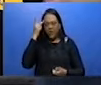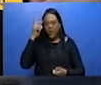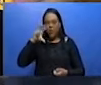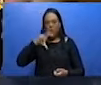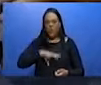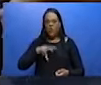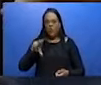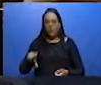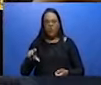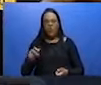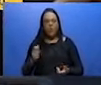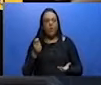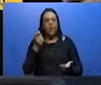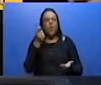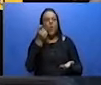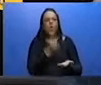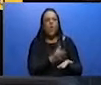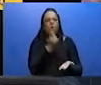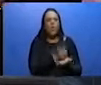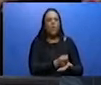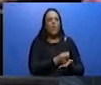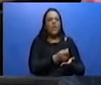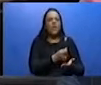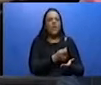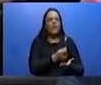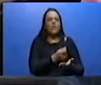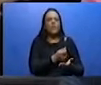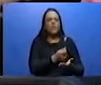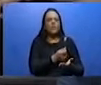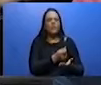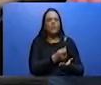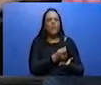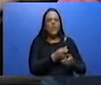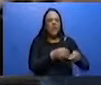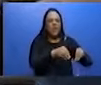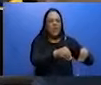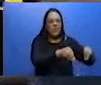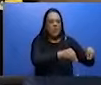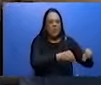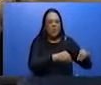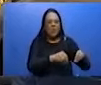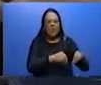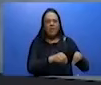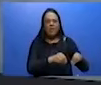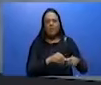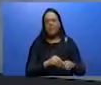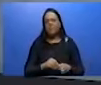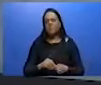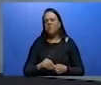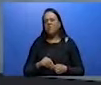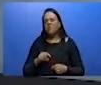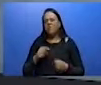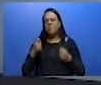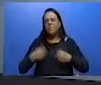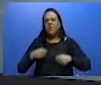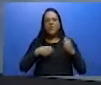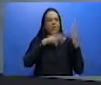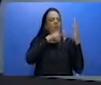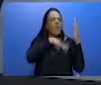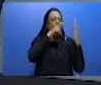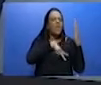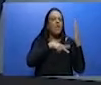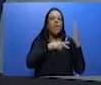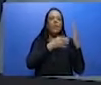Será que era isso? Então tem que ler a matéria, tem que ler o texto, tá bom? Para entender. Na folha que seu